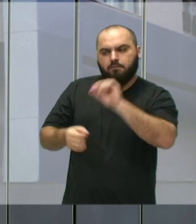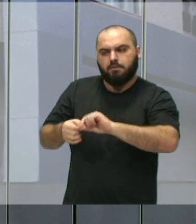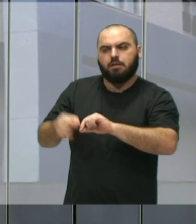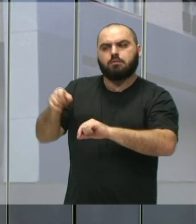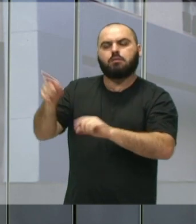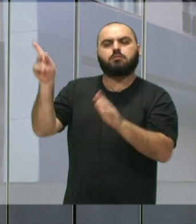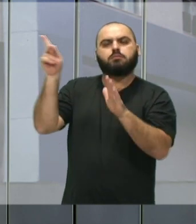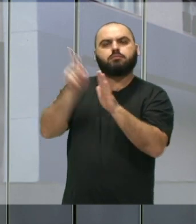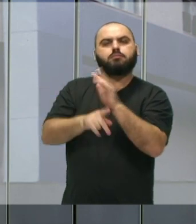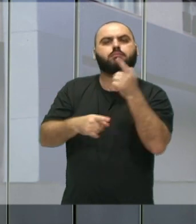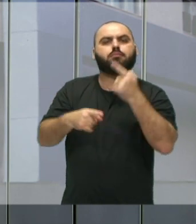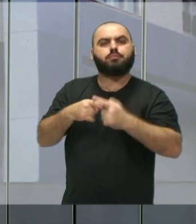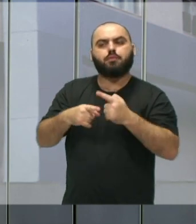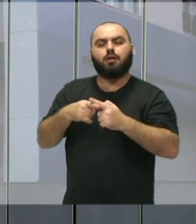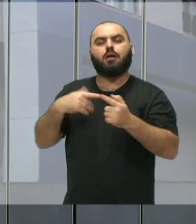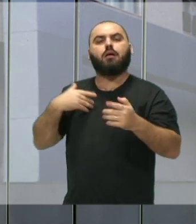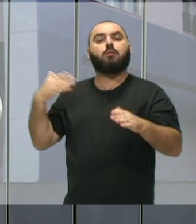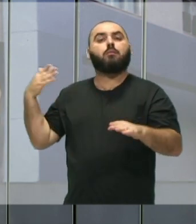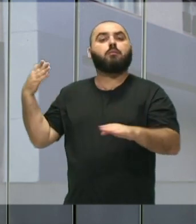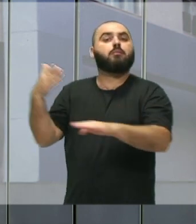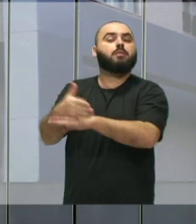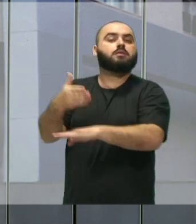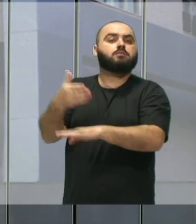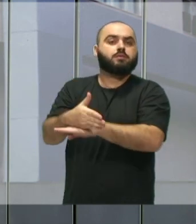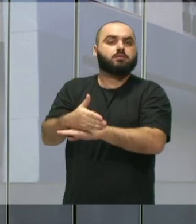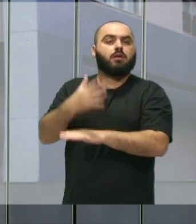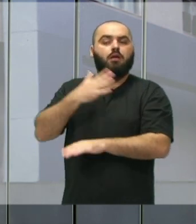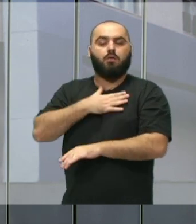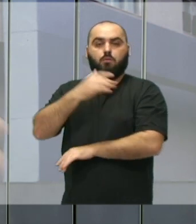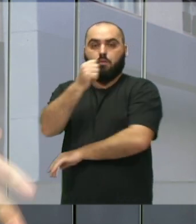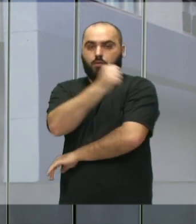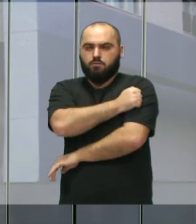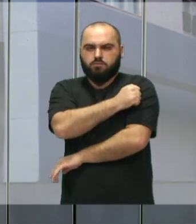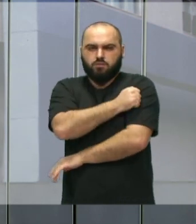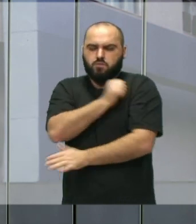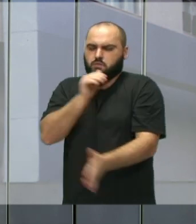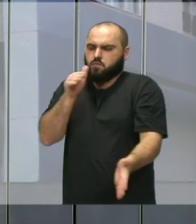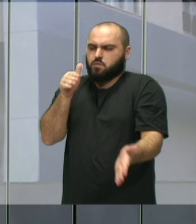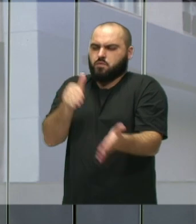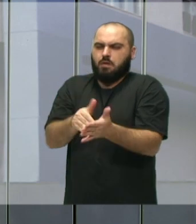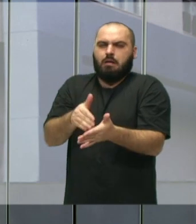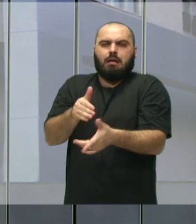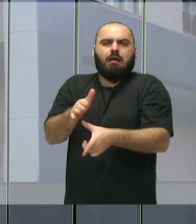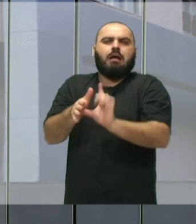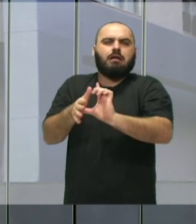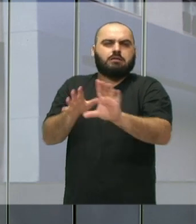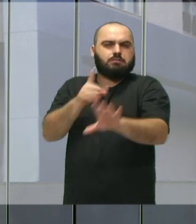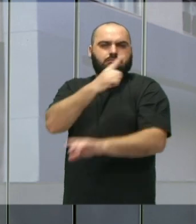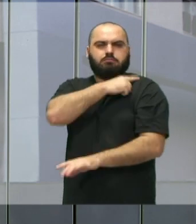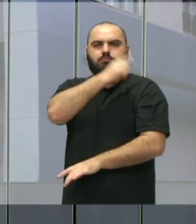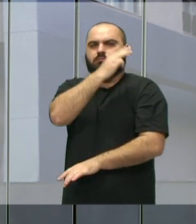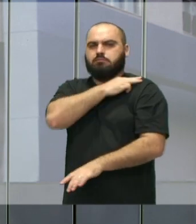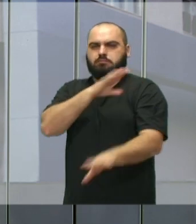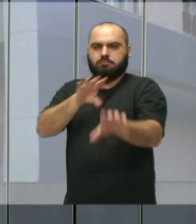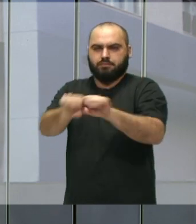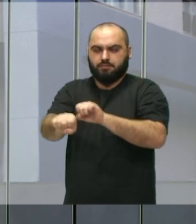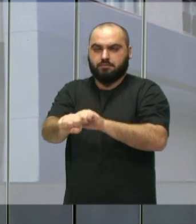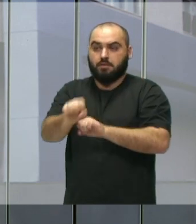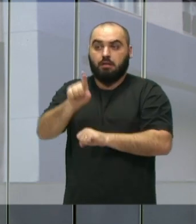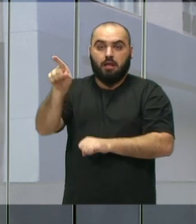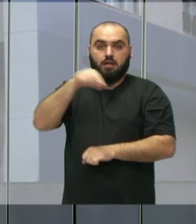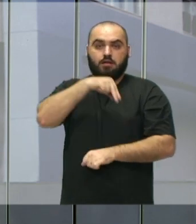eu participei desse processo na condição de aluno no meu último ano, antes de eu me formar no ensino médio, na escola Newton